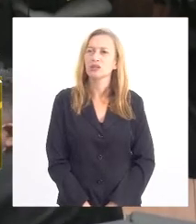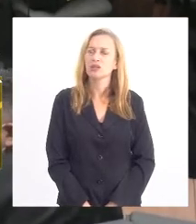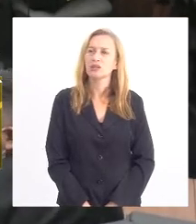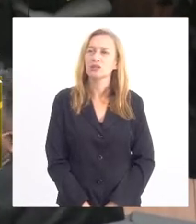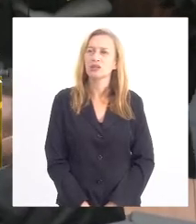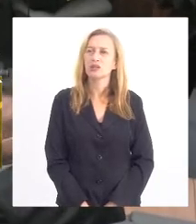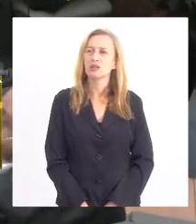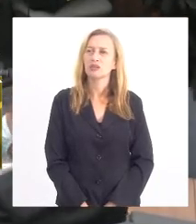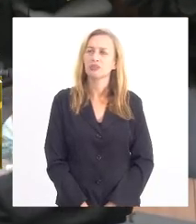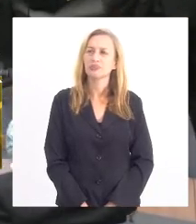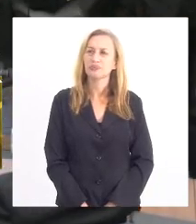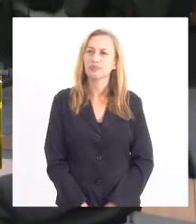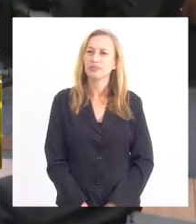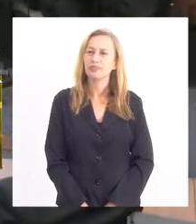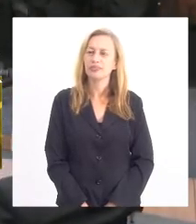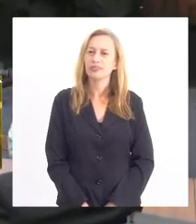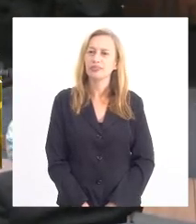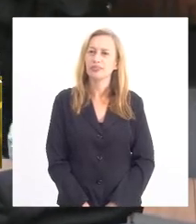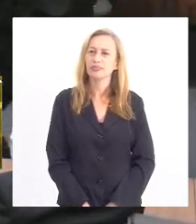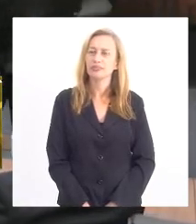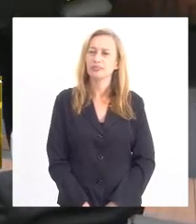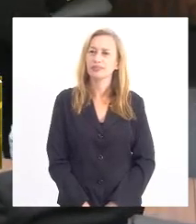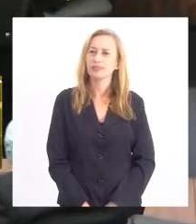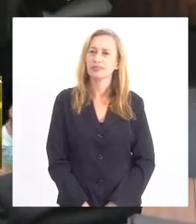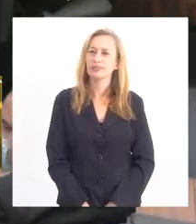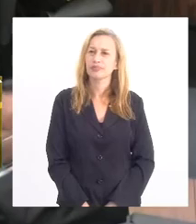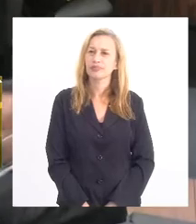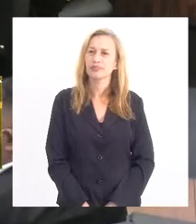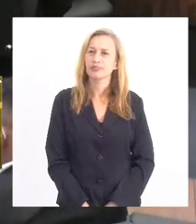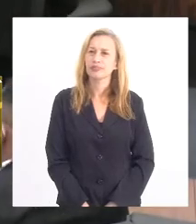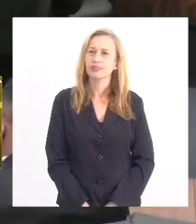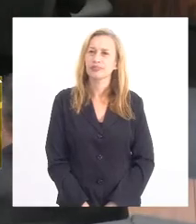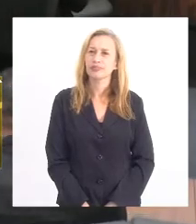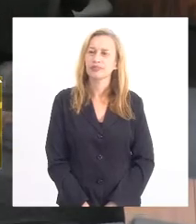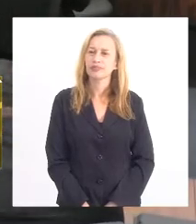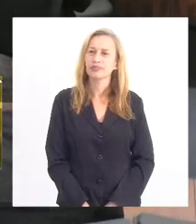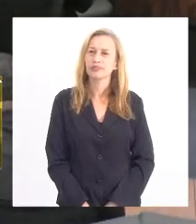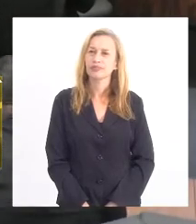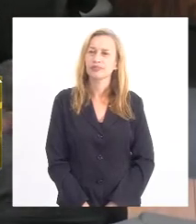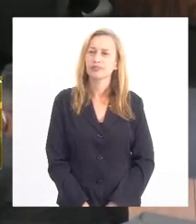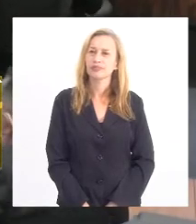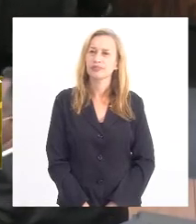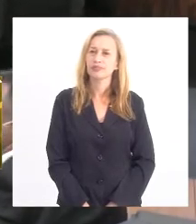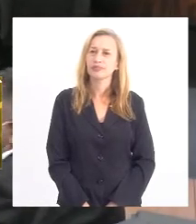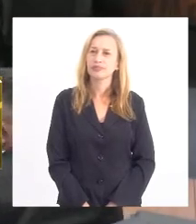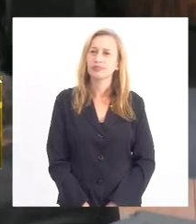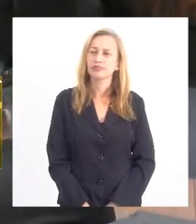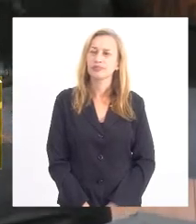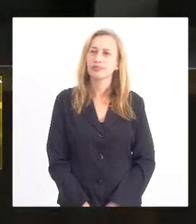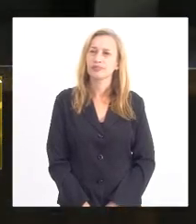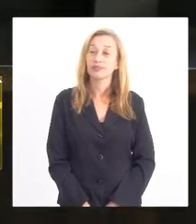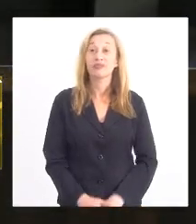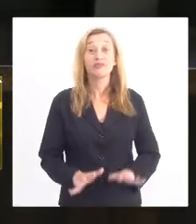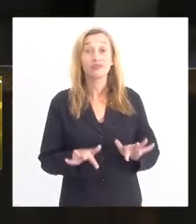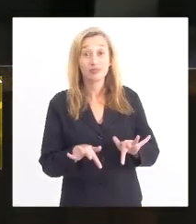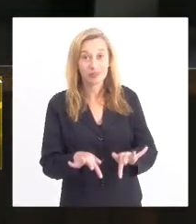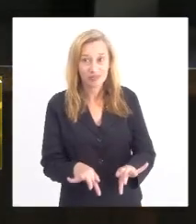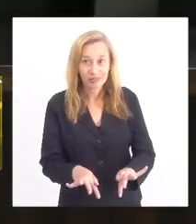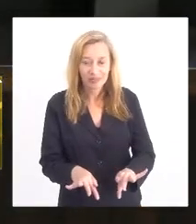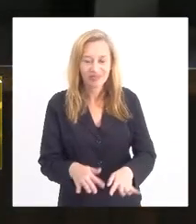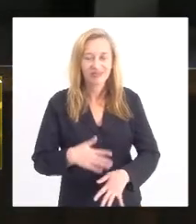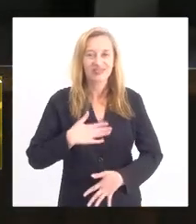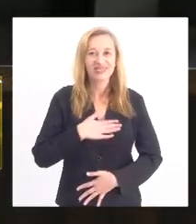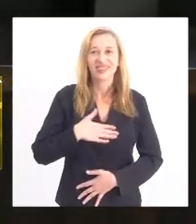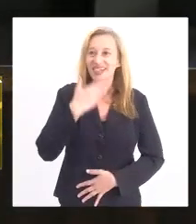E aí E aí e finalizando